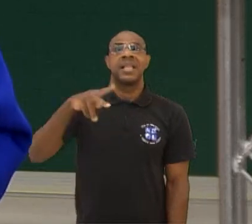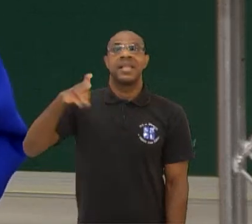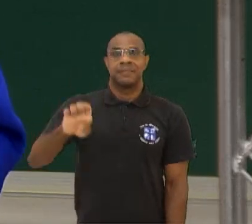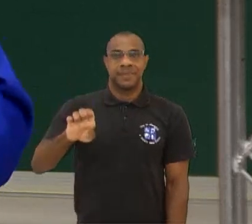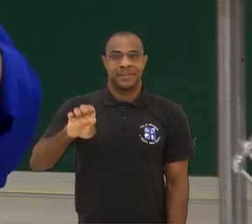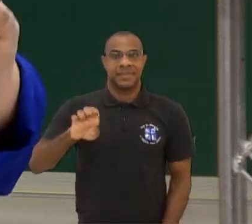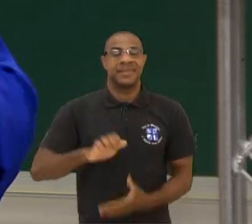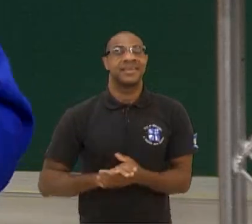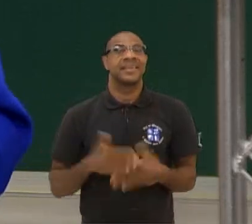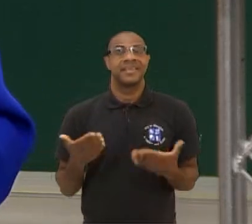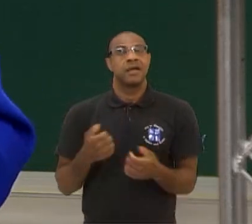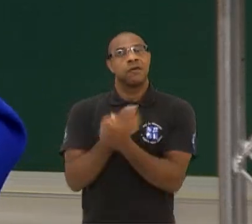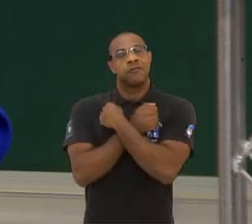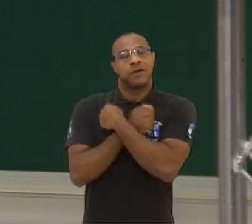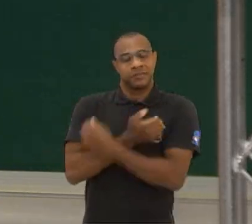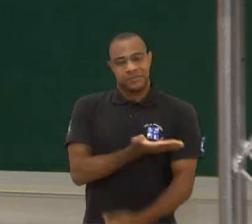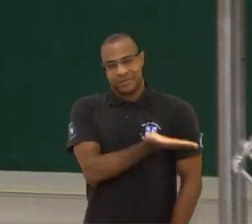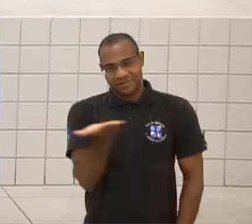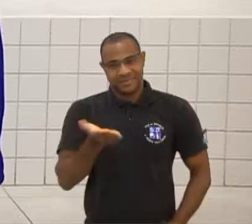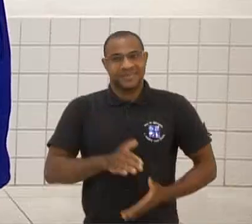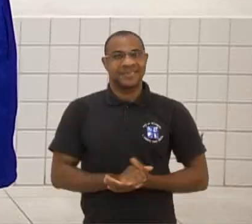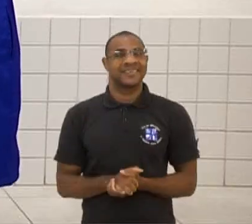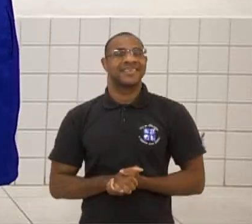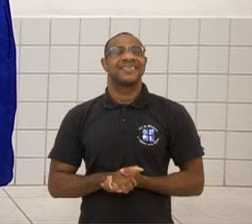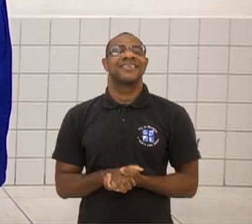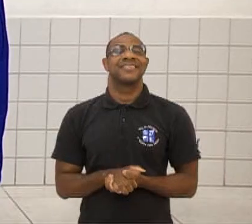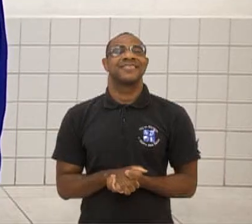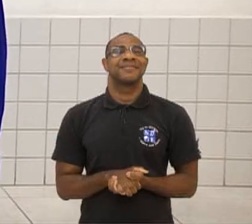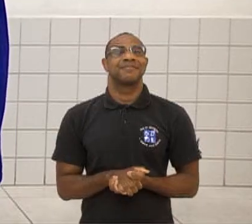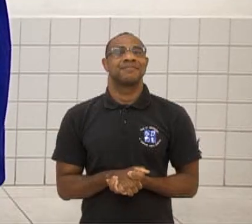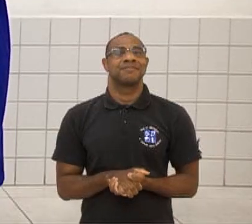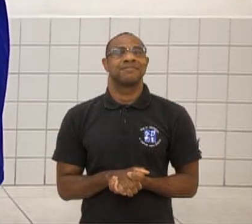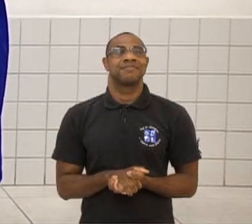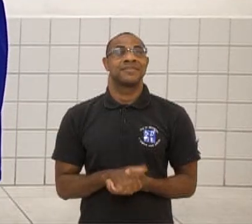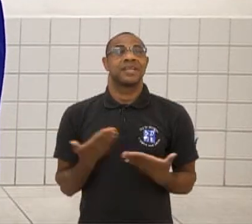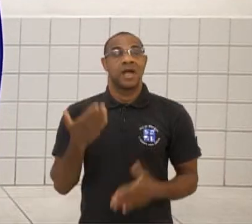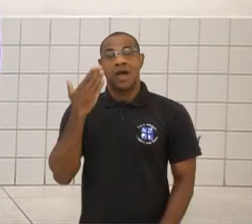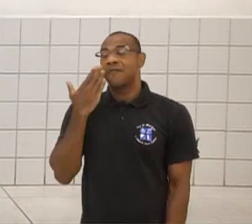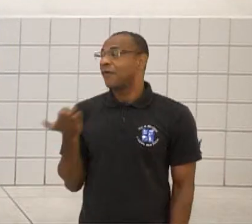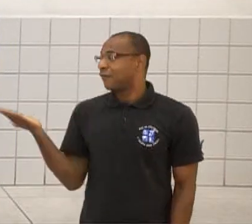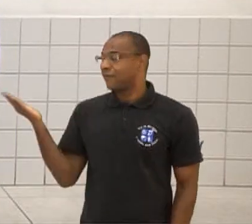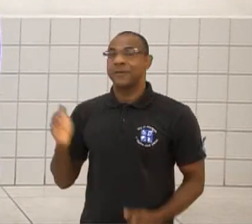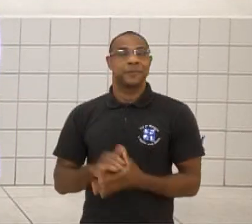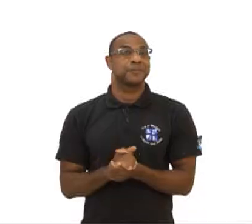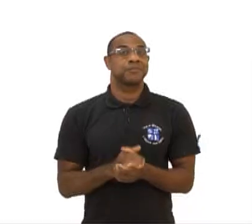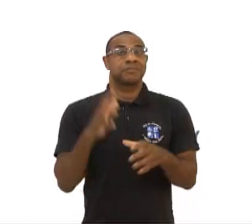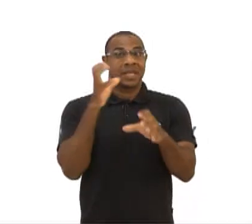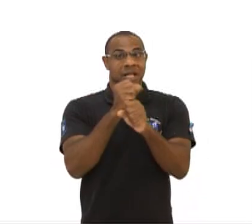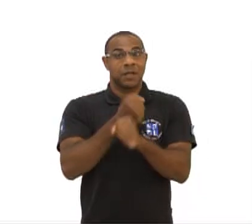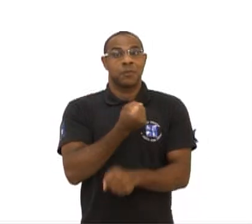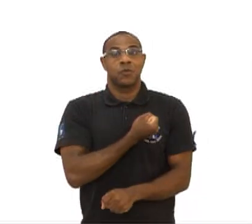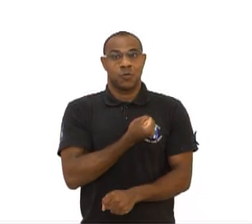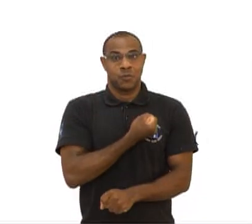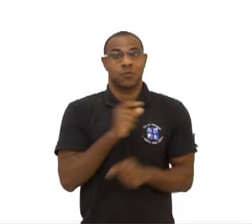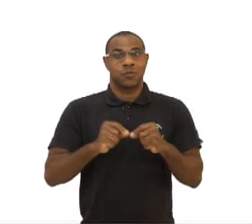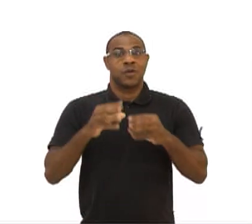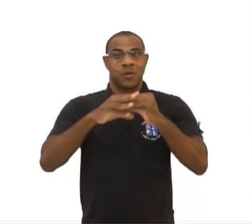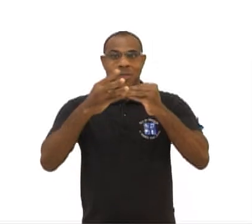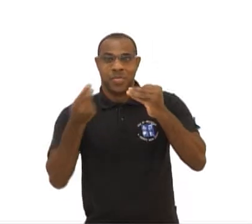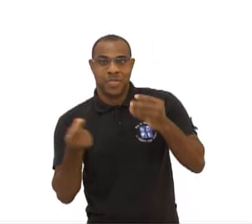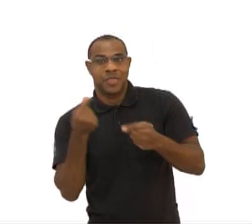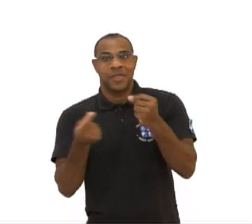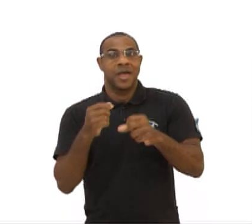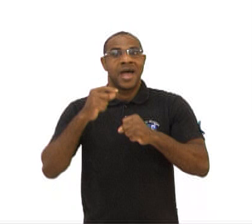de Cambira. Um forte abraço a todos, tá? Vamos lá? Vamos ver agora, então, assim, ó, a soma do número de oxidação de todos